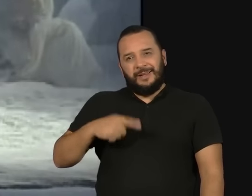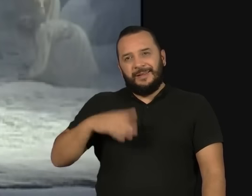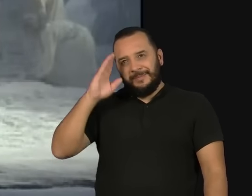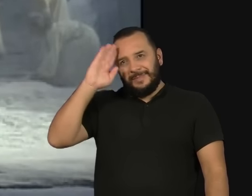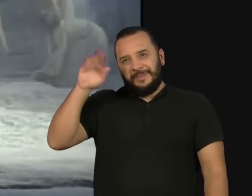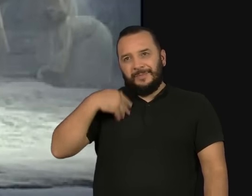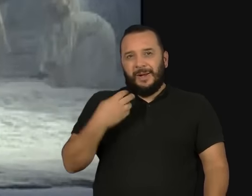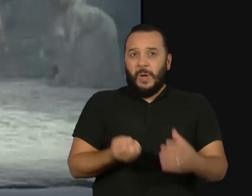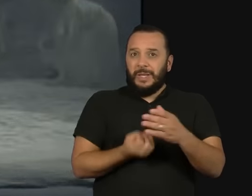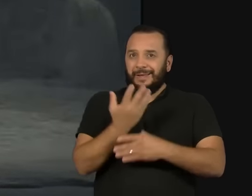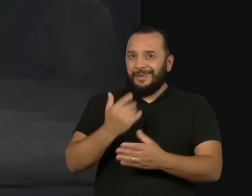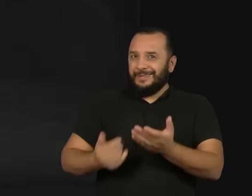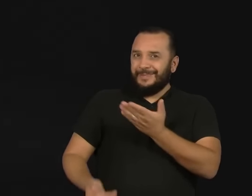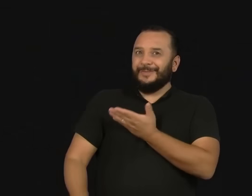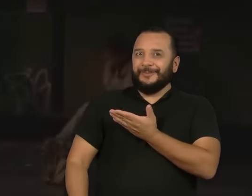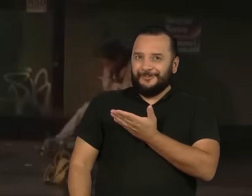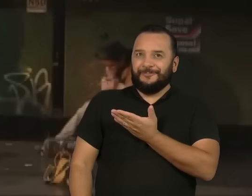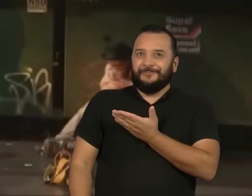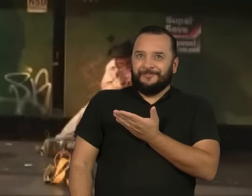sua formação.